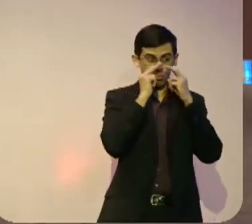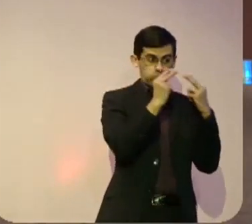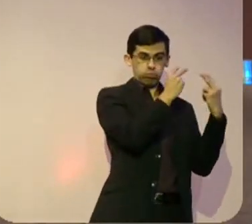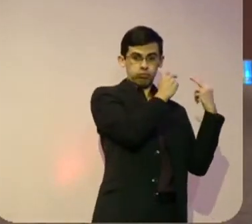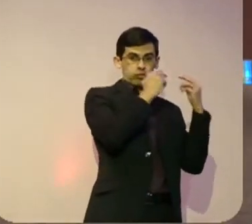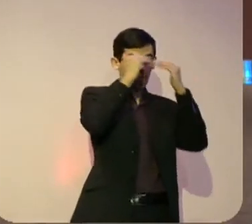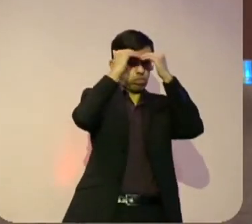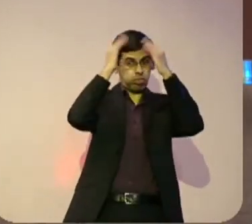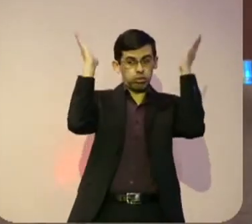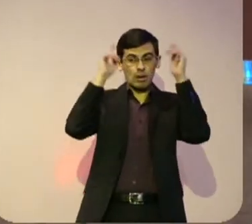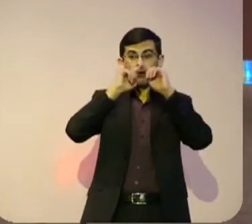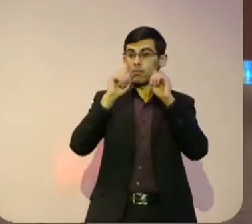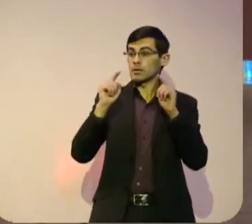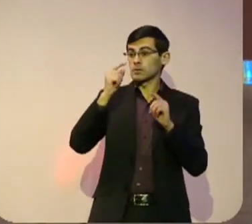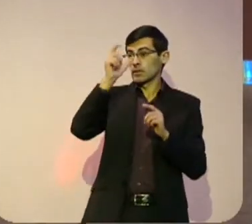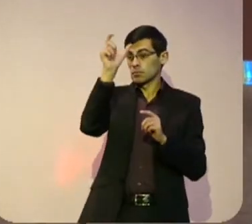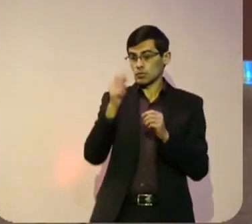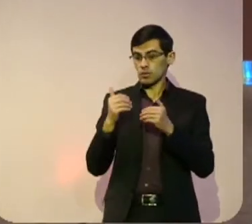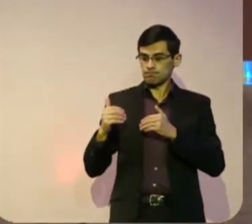e aqueles que avançam.